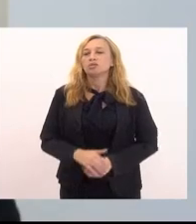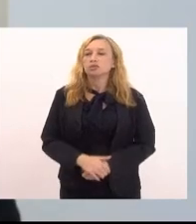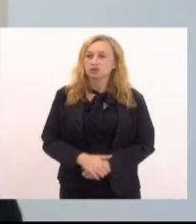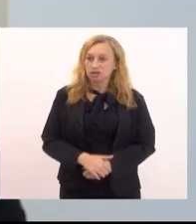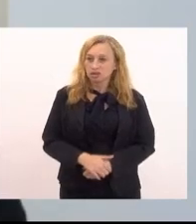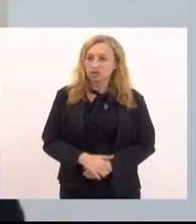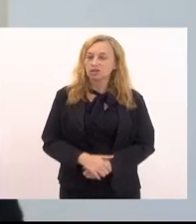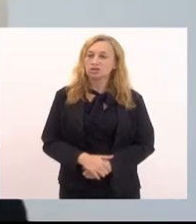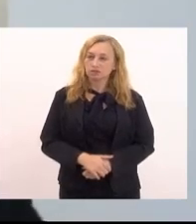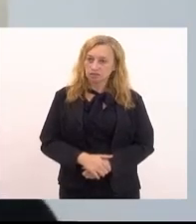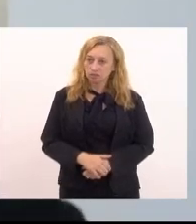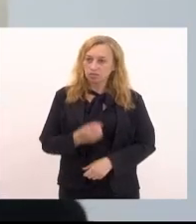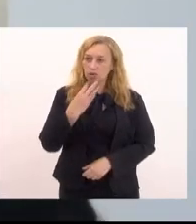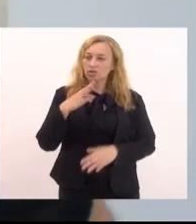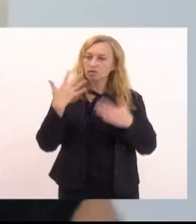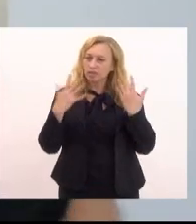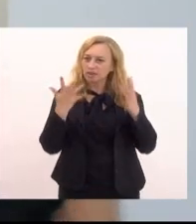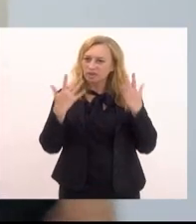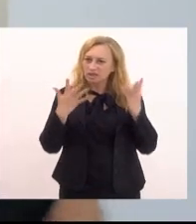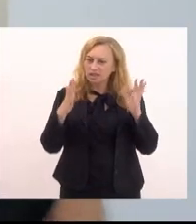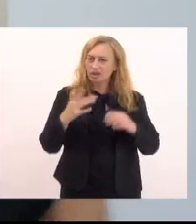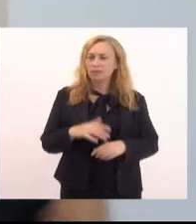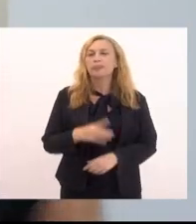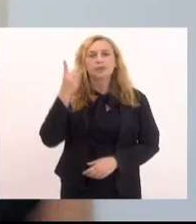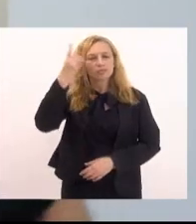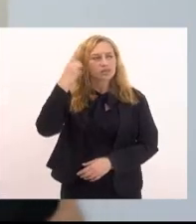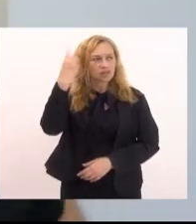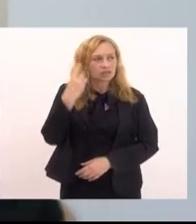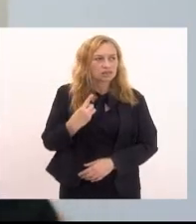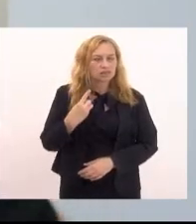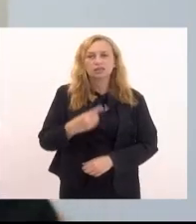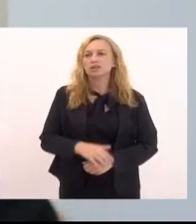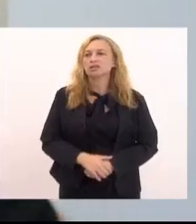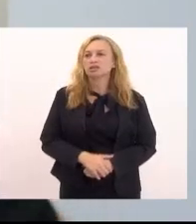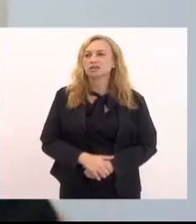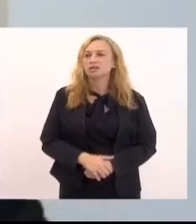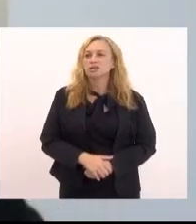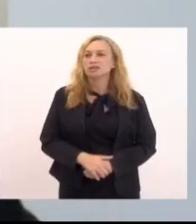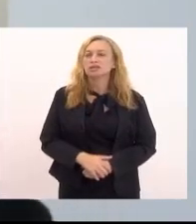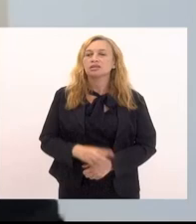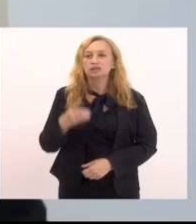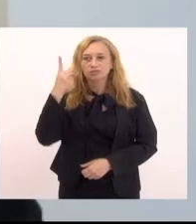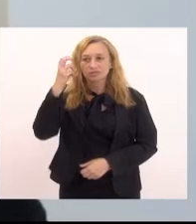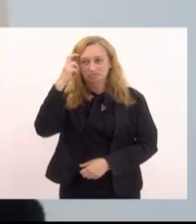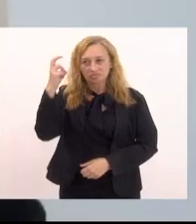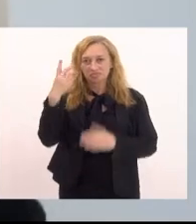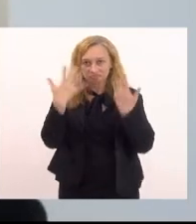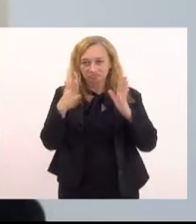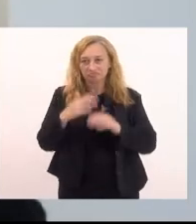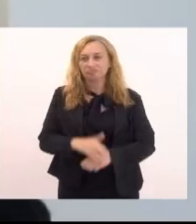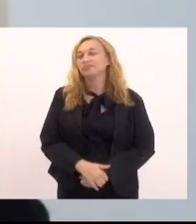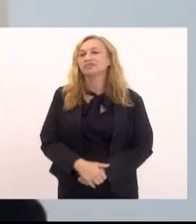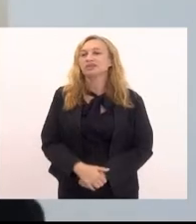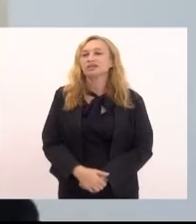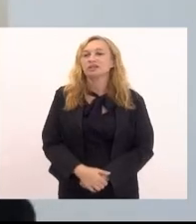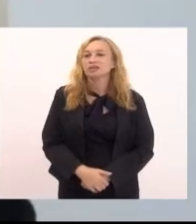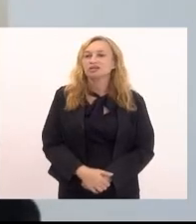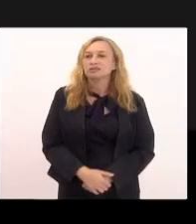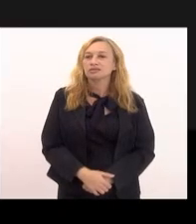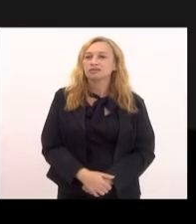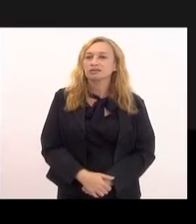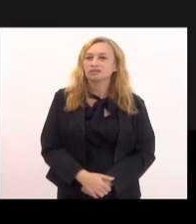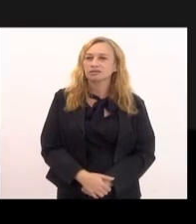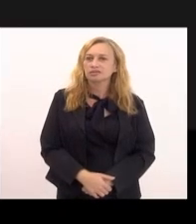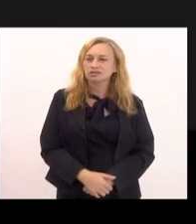de grande envergadura. Eu quero parabenizar a deputada Dani Monteiro. Essa deputada é muito inteligente. Parabéns.